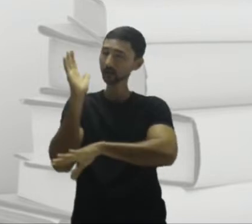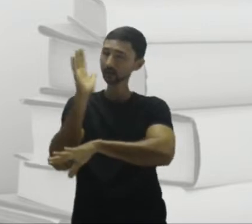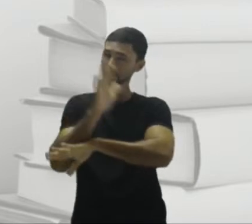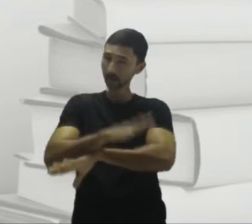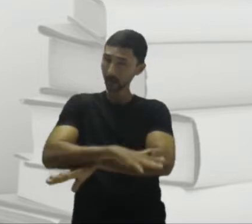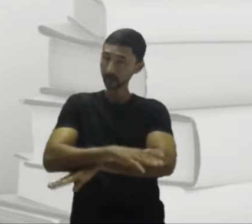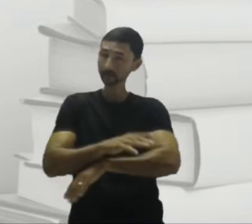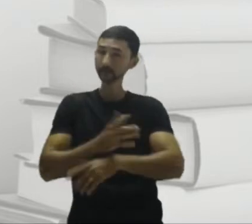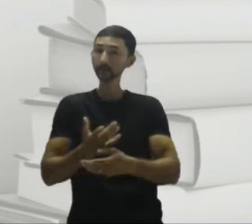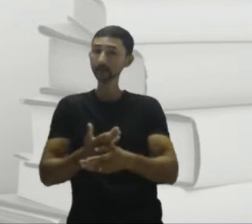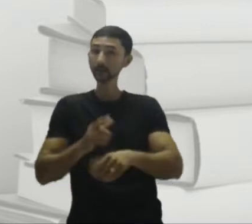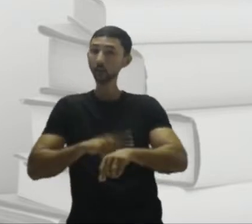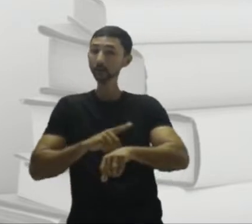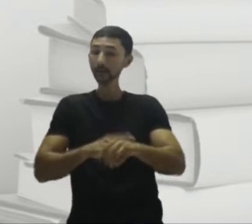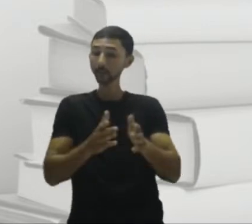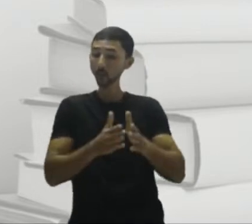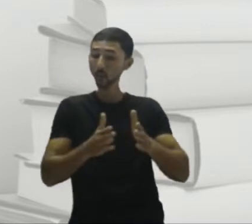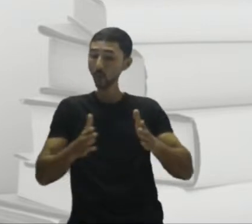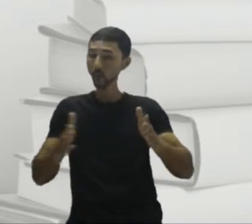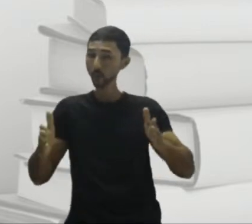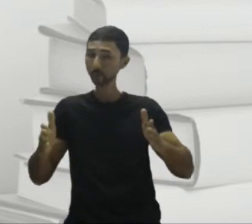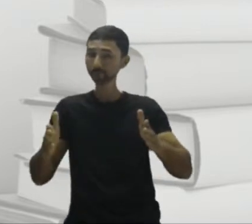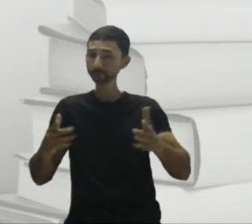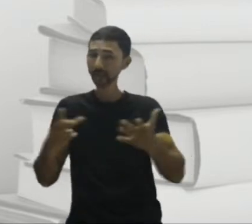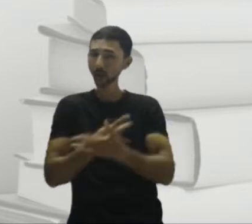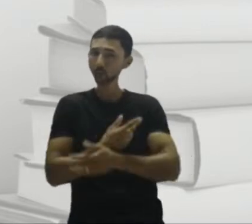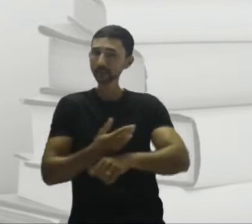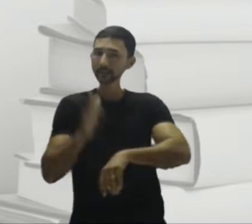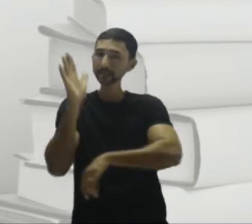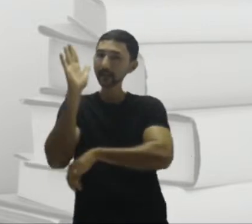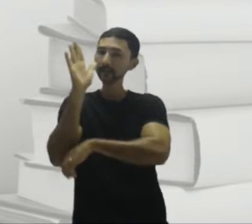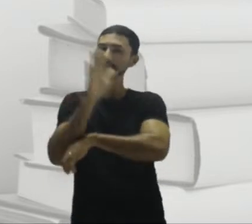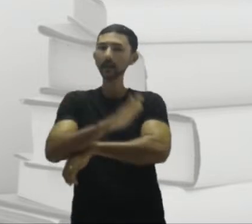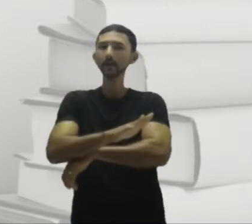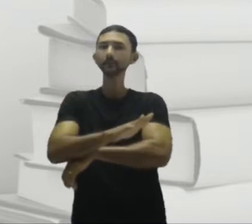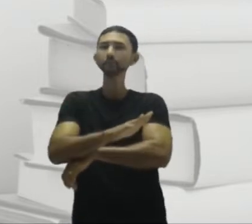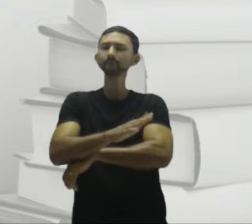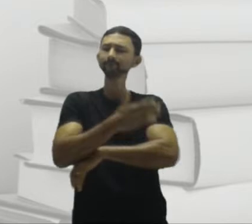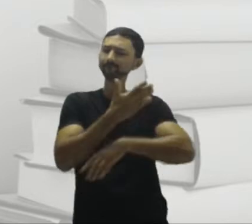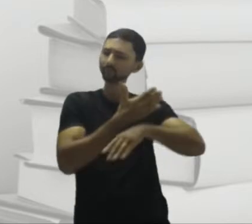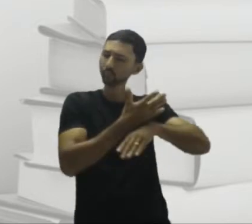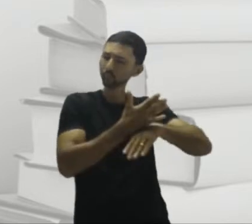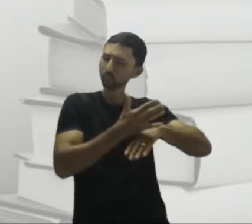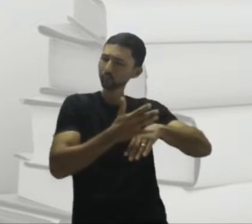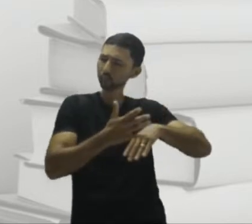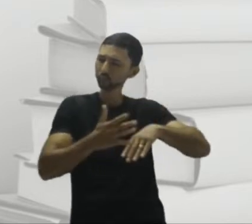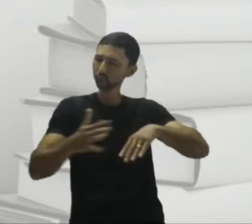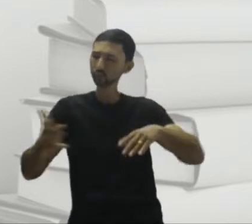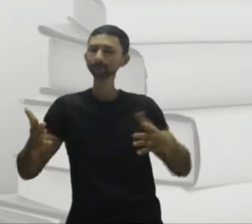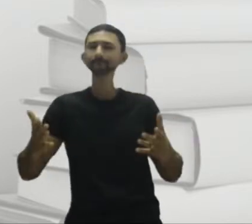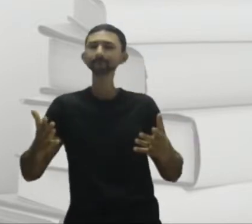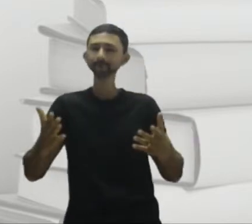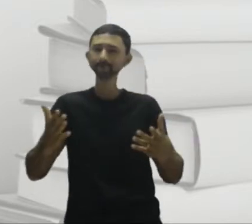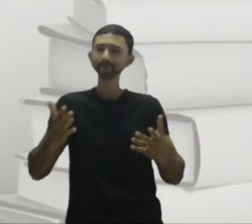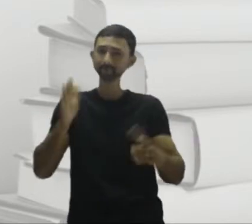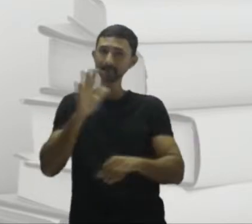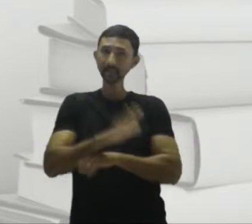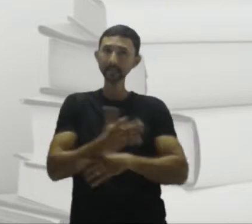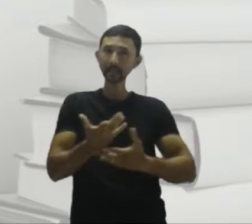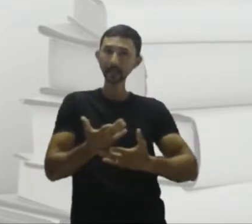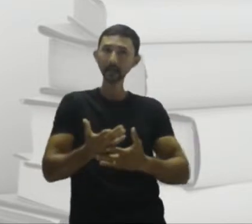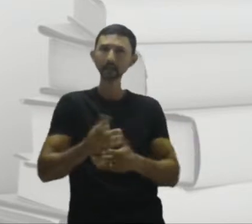tempo em que se passa, certo? Durante a tarde inteira, esses dois namoram. E